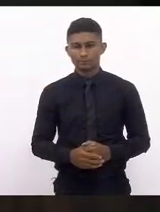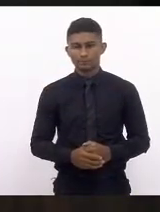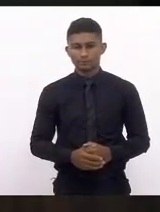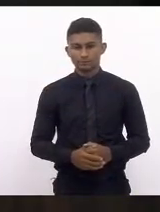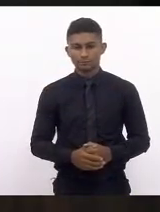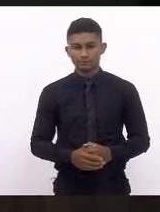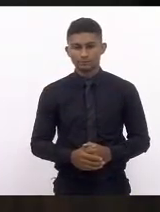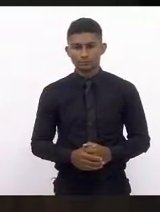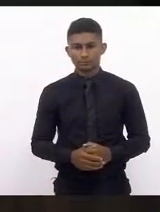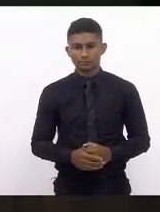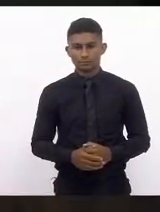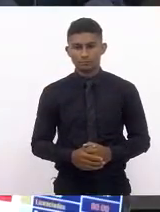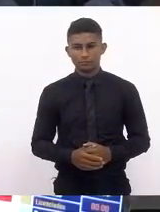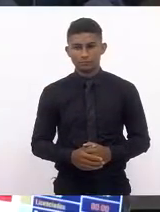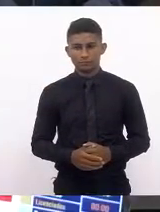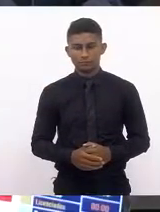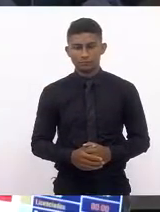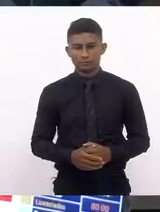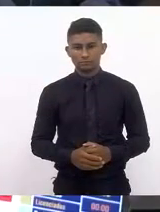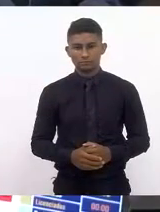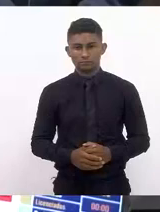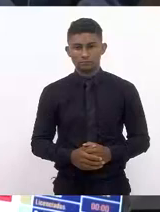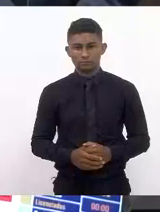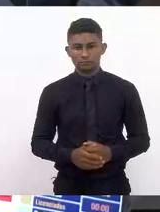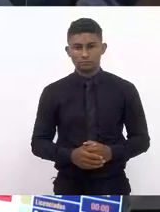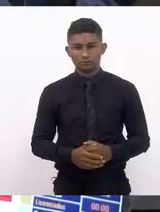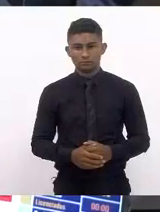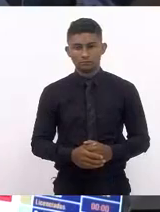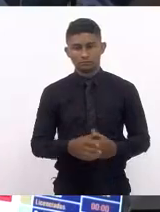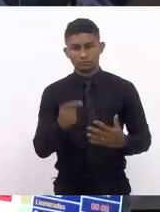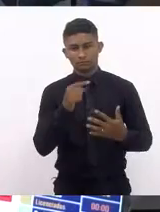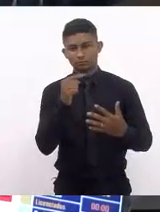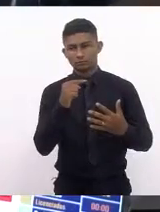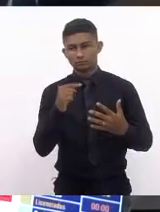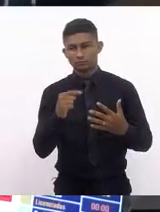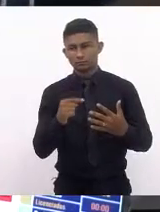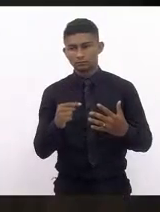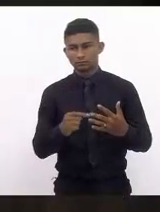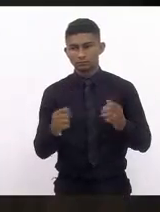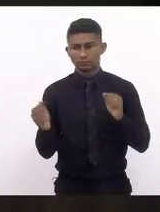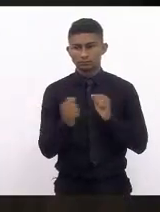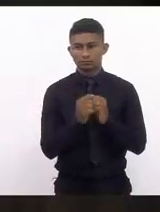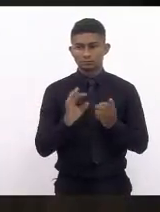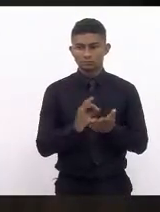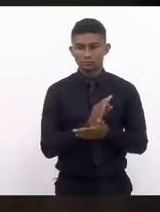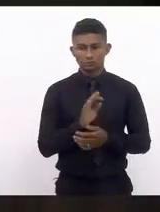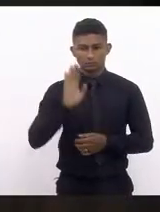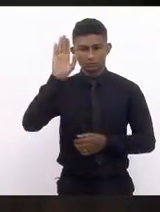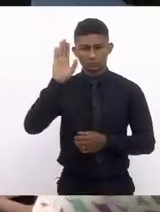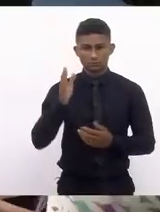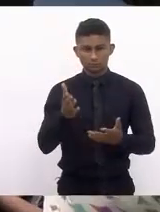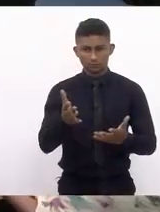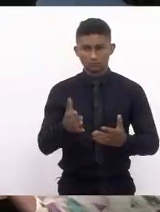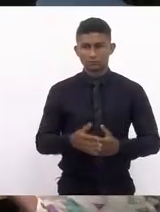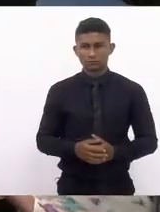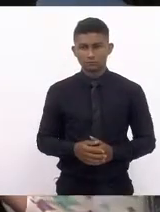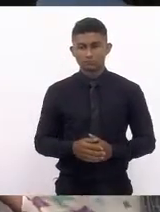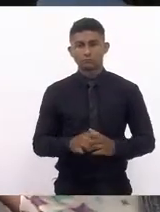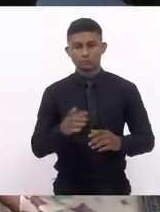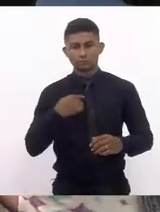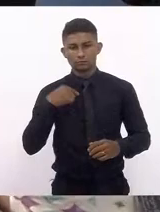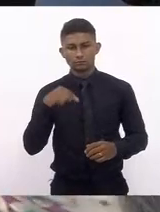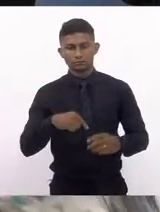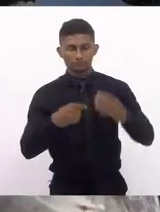Salema Rosane Félix e quem quer falar os acusados Pois é só queria